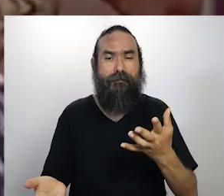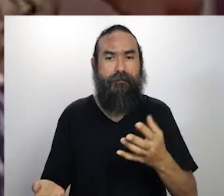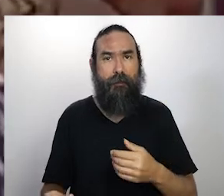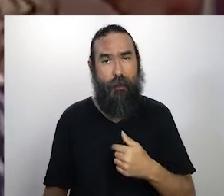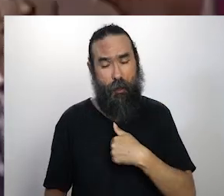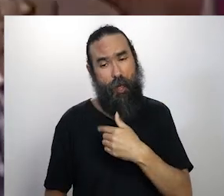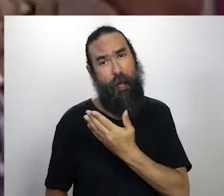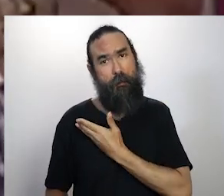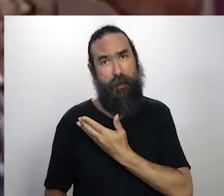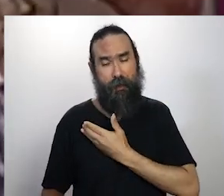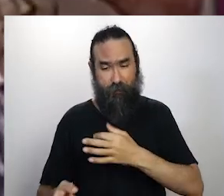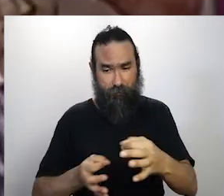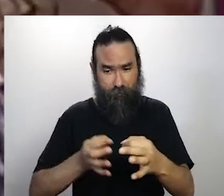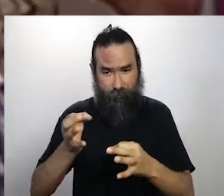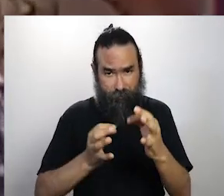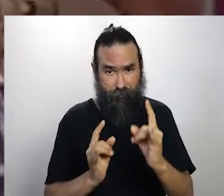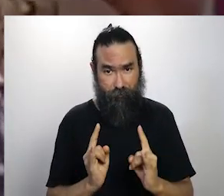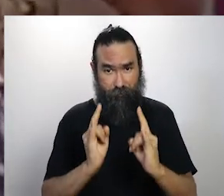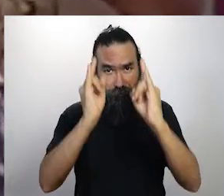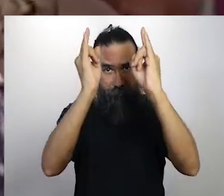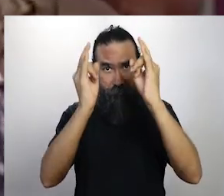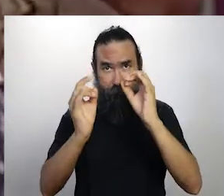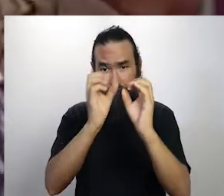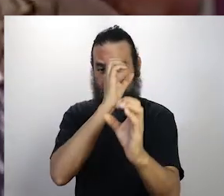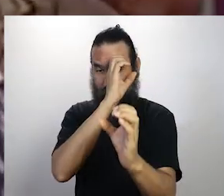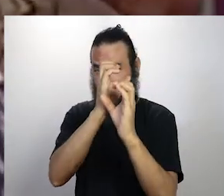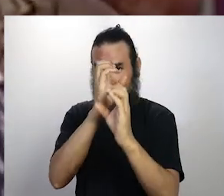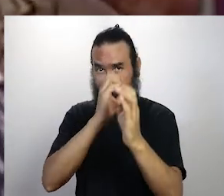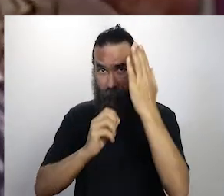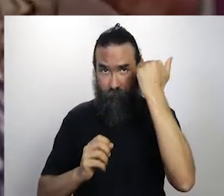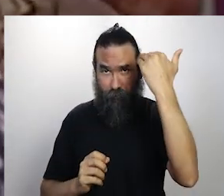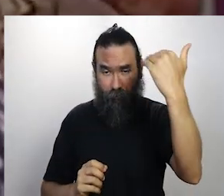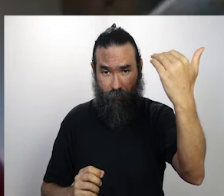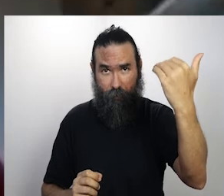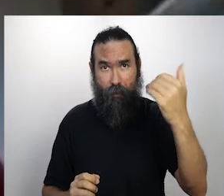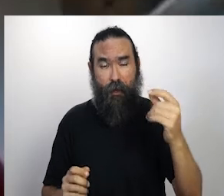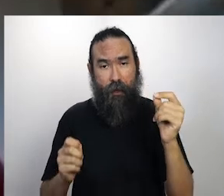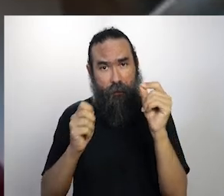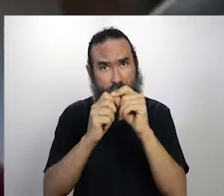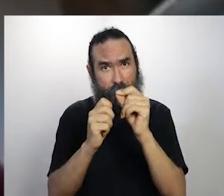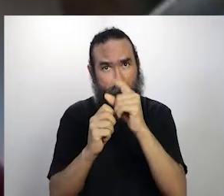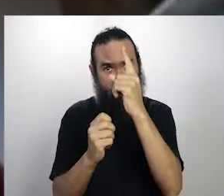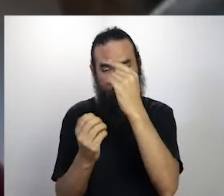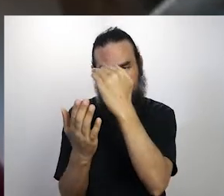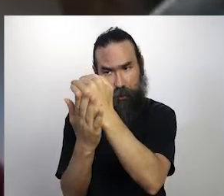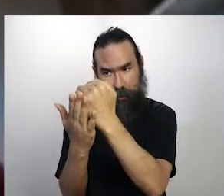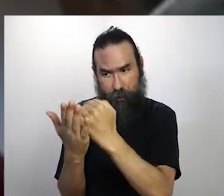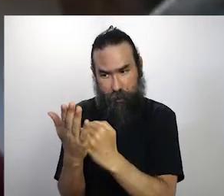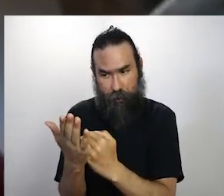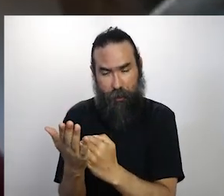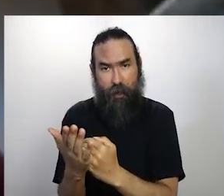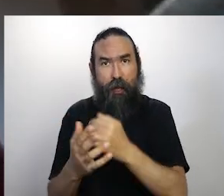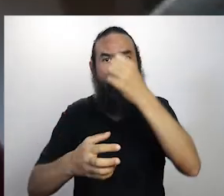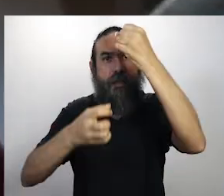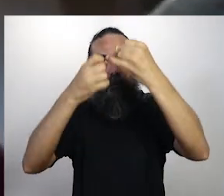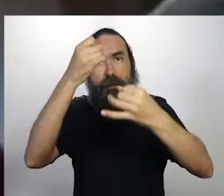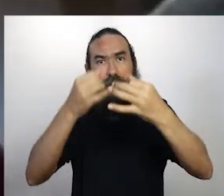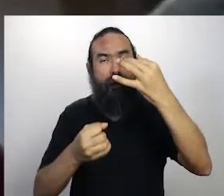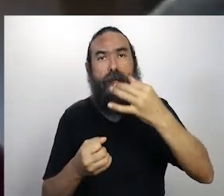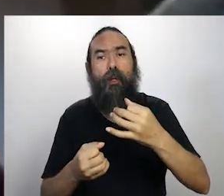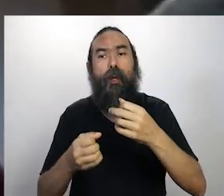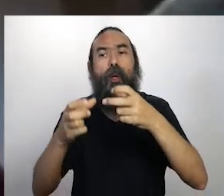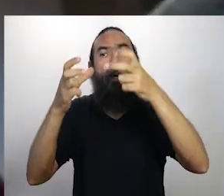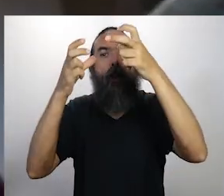de Arquitetura e Urbanismo, o Renato Simbalista, que ele fez um guia chamado Guia dos Lugares Difíceis,